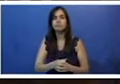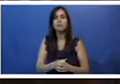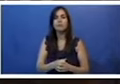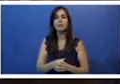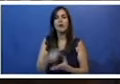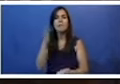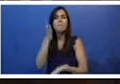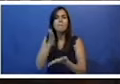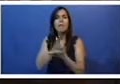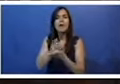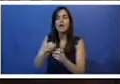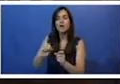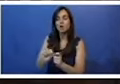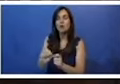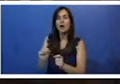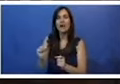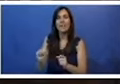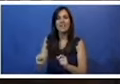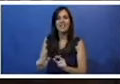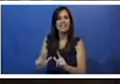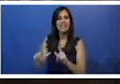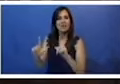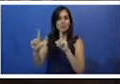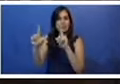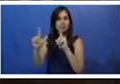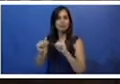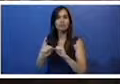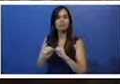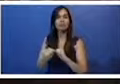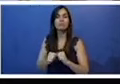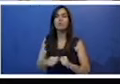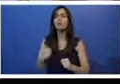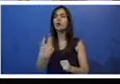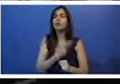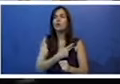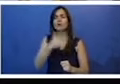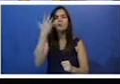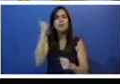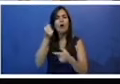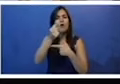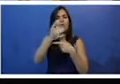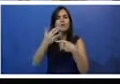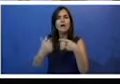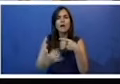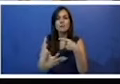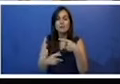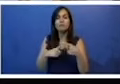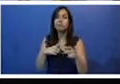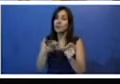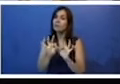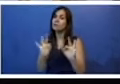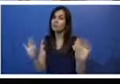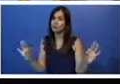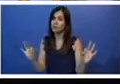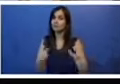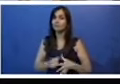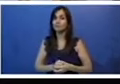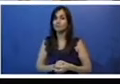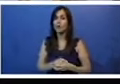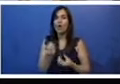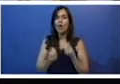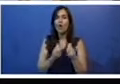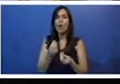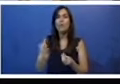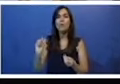meio entretanto as frações são bastante usadas quando se trata de unidades de medida como